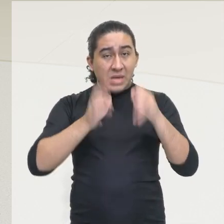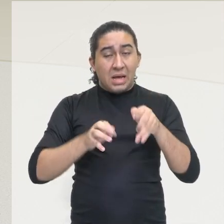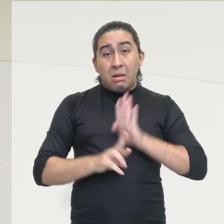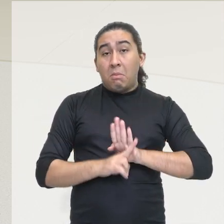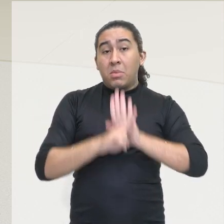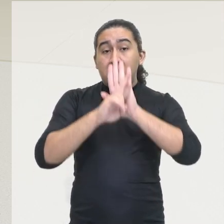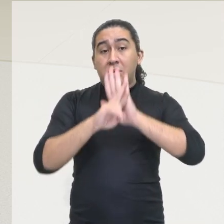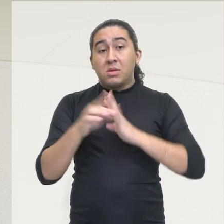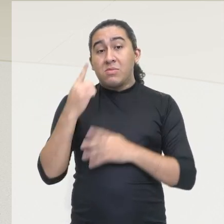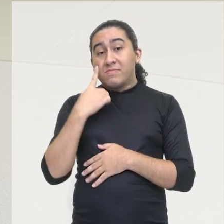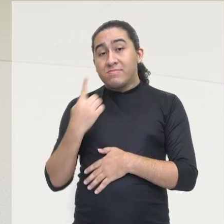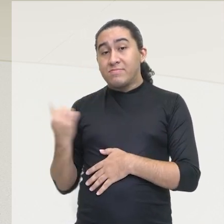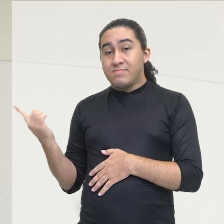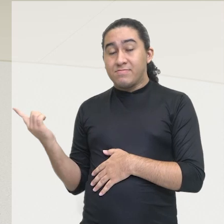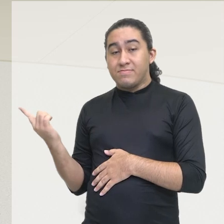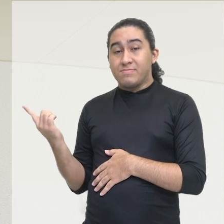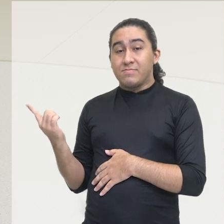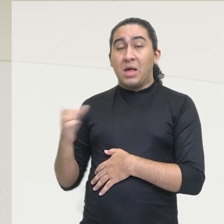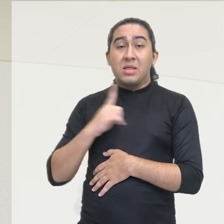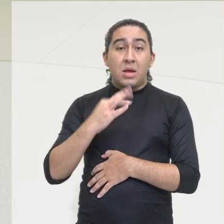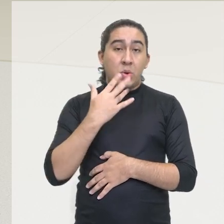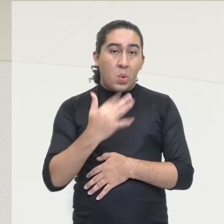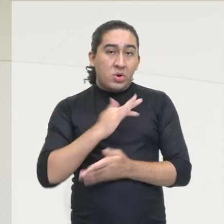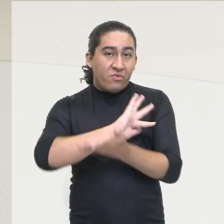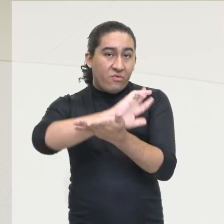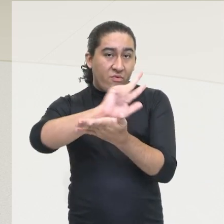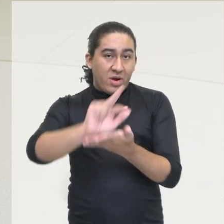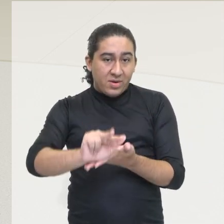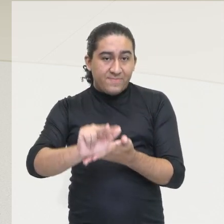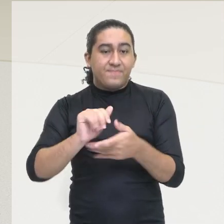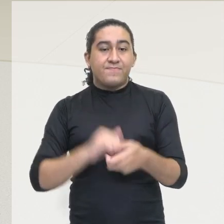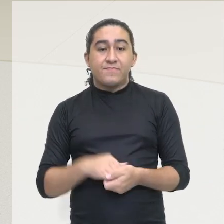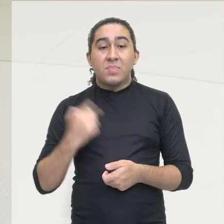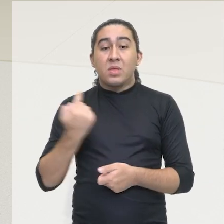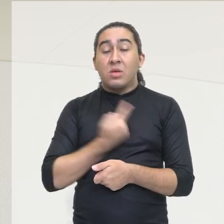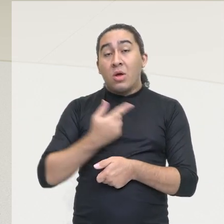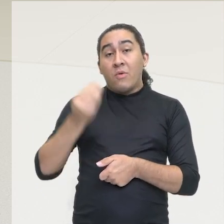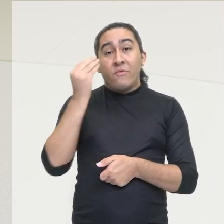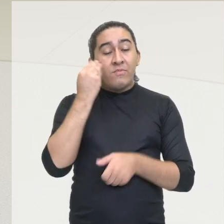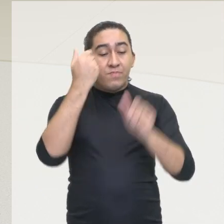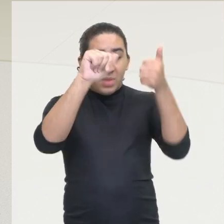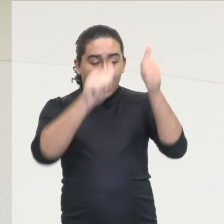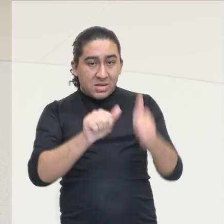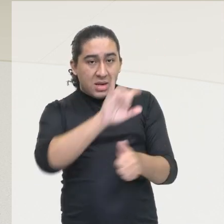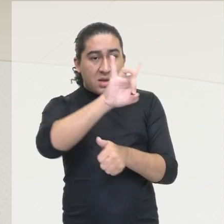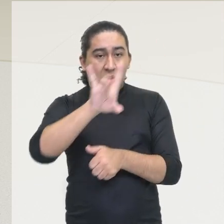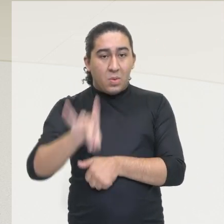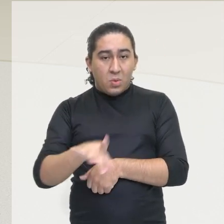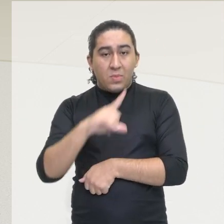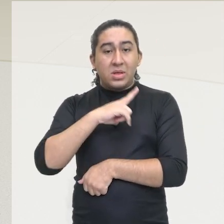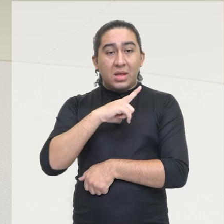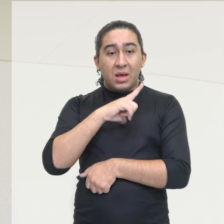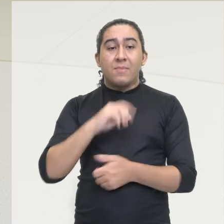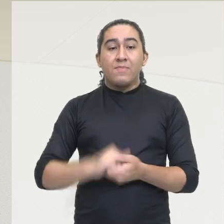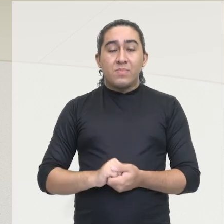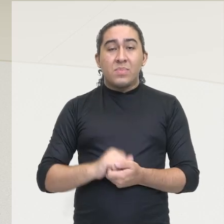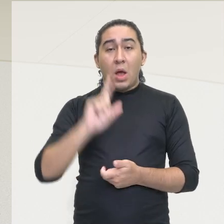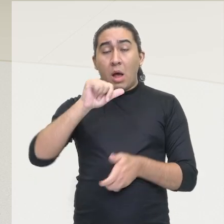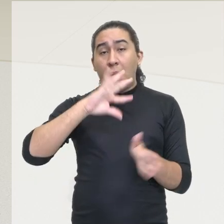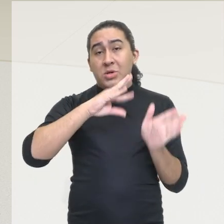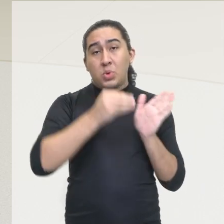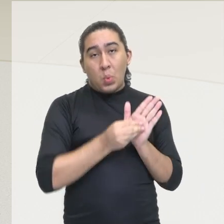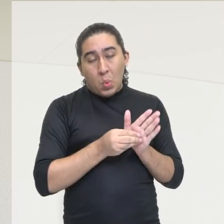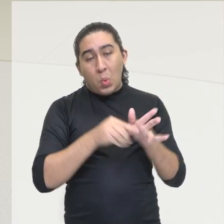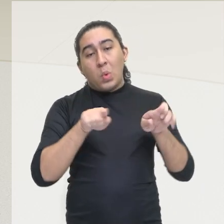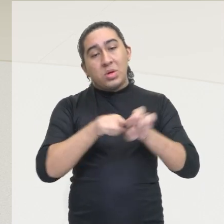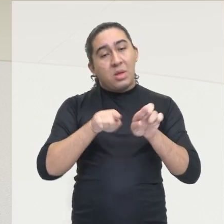biomas, bem representadas aí em destaque nessas colorações, e a gente vai ver uma por uma, mas nós temos aí o